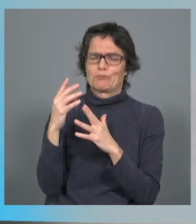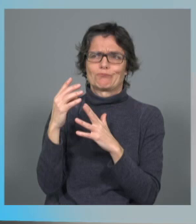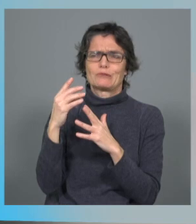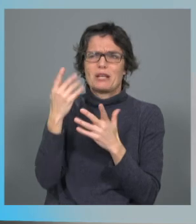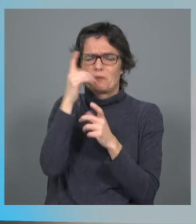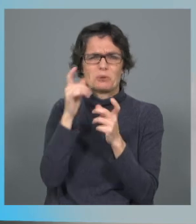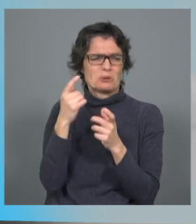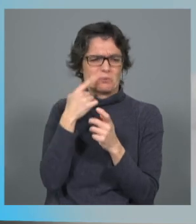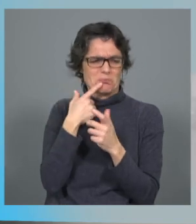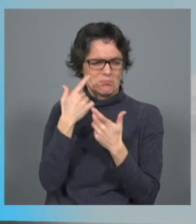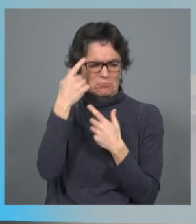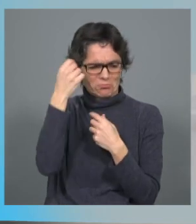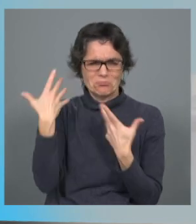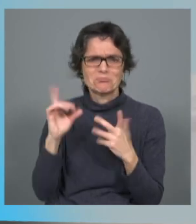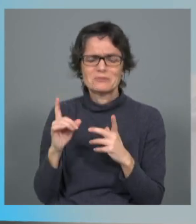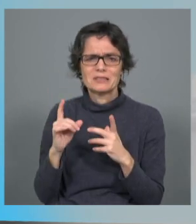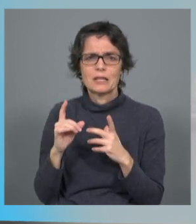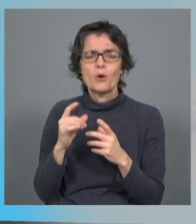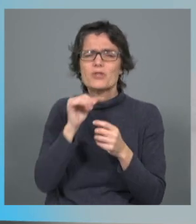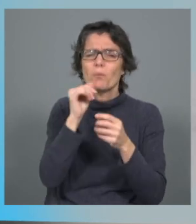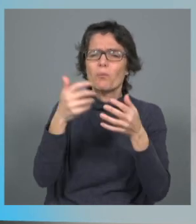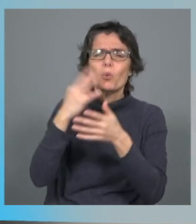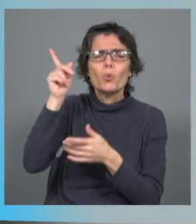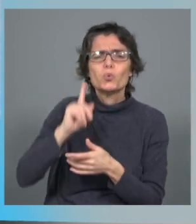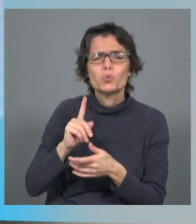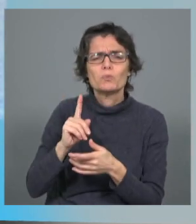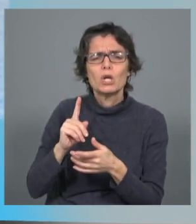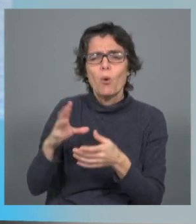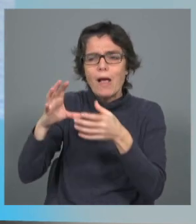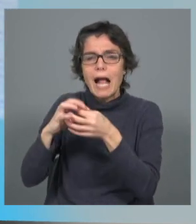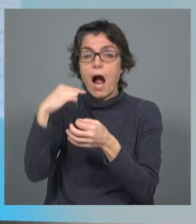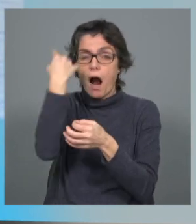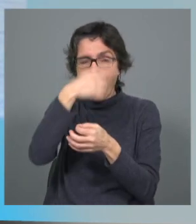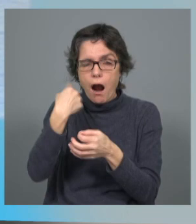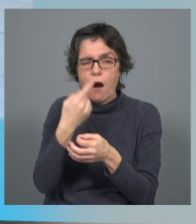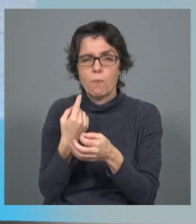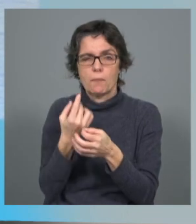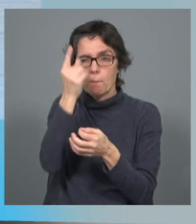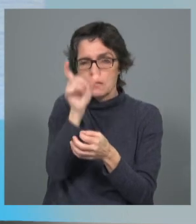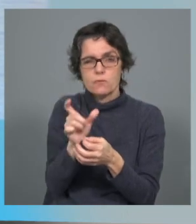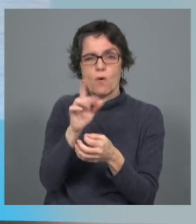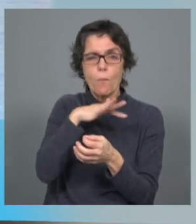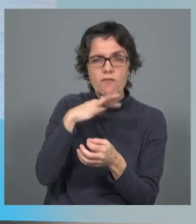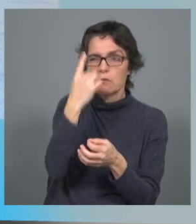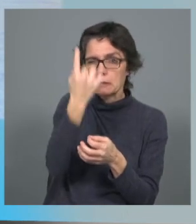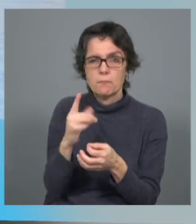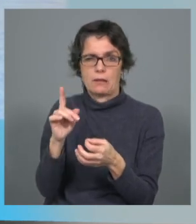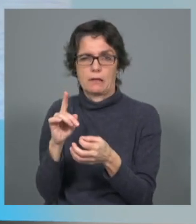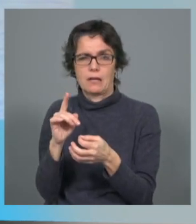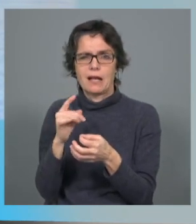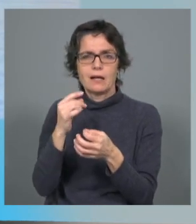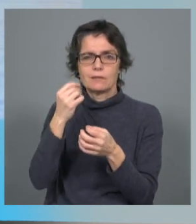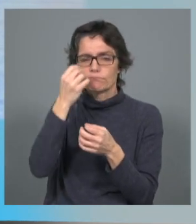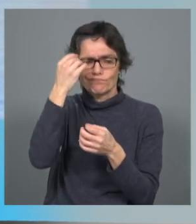dessas 300 mortes é um rosto concreto de uma pessoa concreta, com a sua família concreta, com tudo o que isso acarreta. E quando perdemos isso,